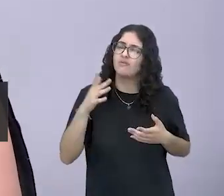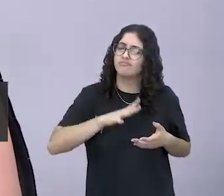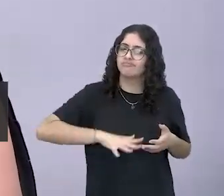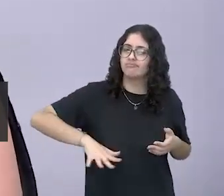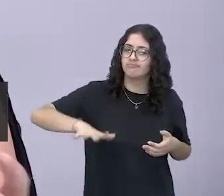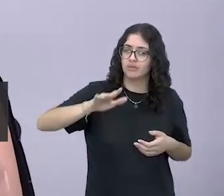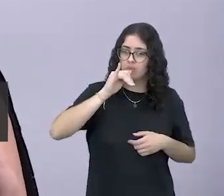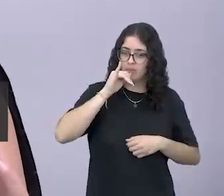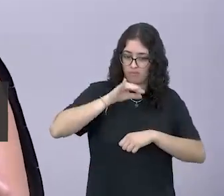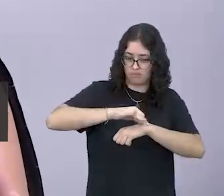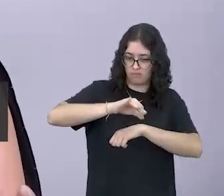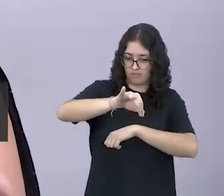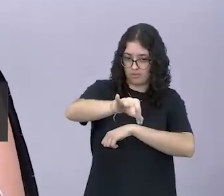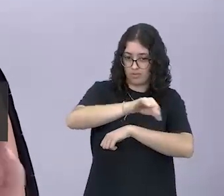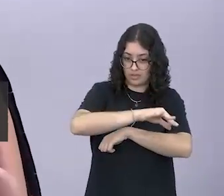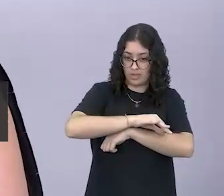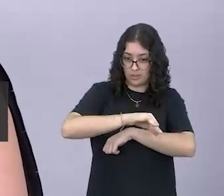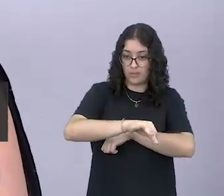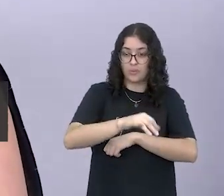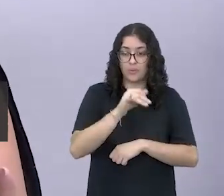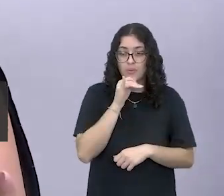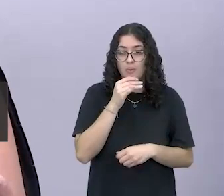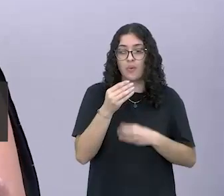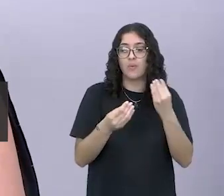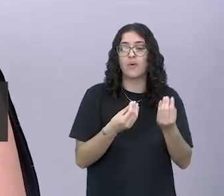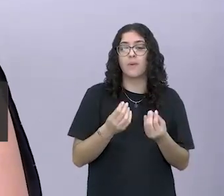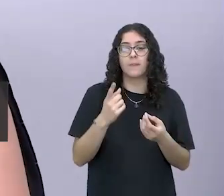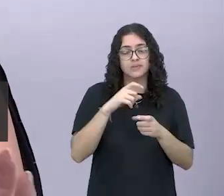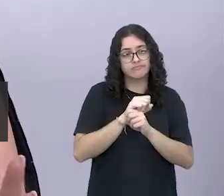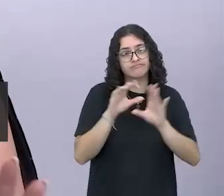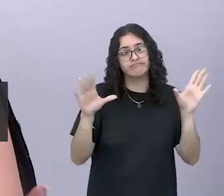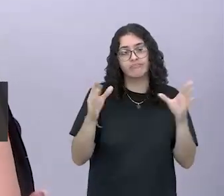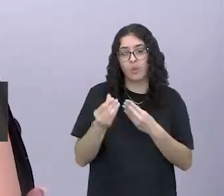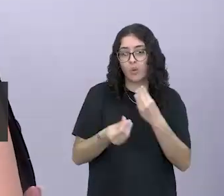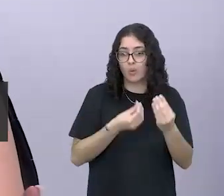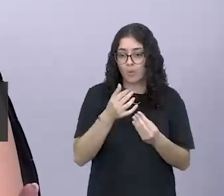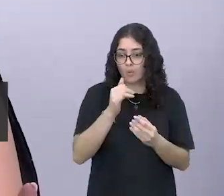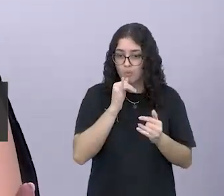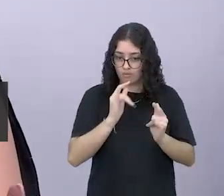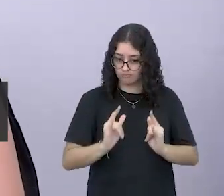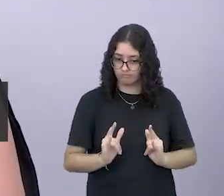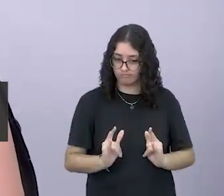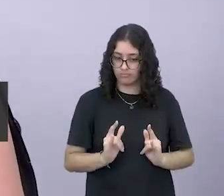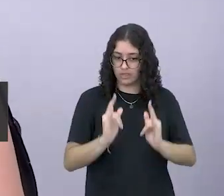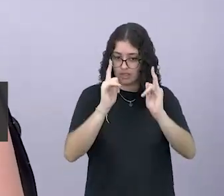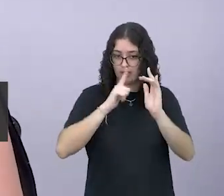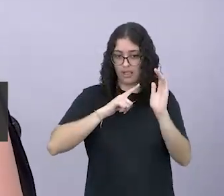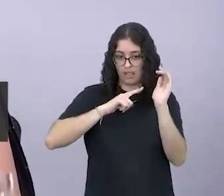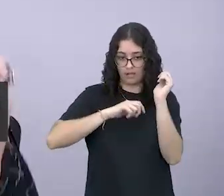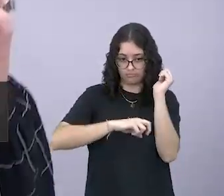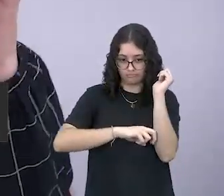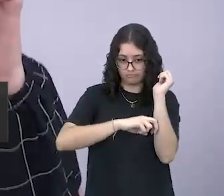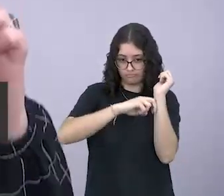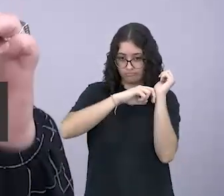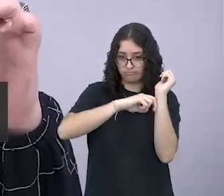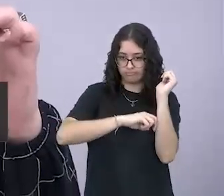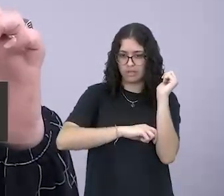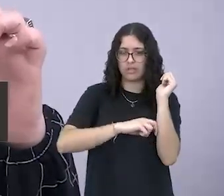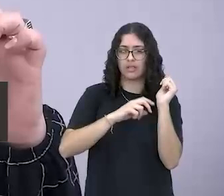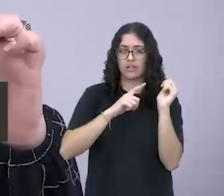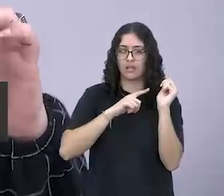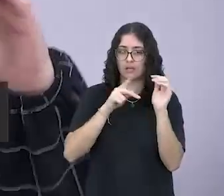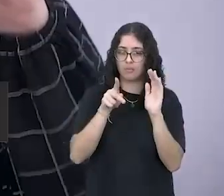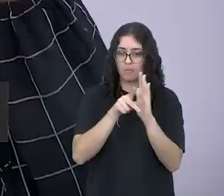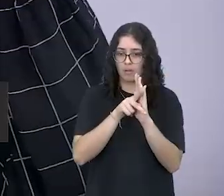da arquitetura, vou dar um exemplo assim para ficar um pouquinho mais claro. Um elevador, por exemplo. O elevador, aquele sensorzinho